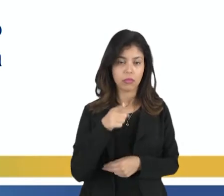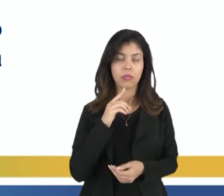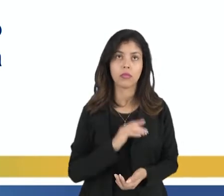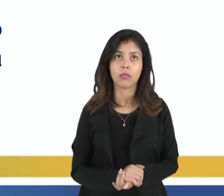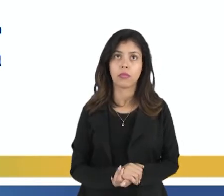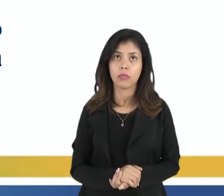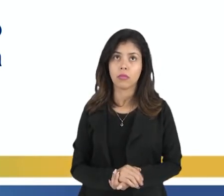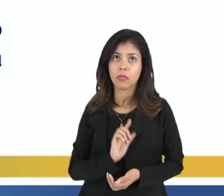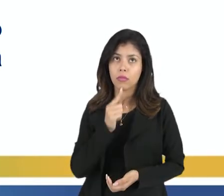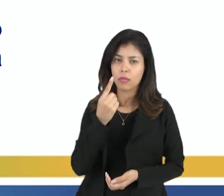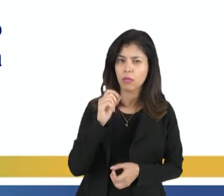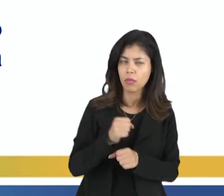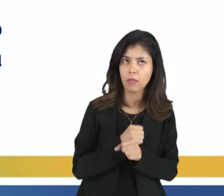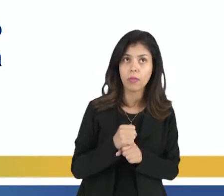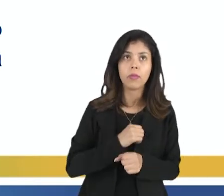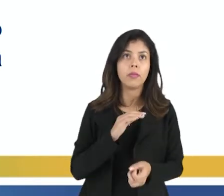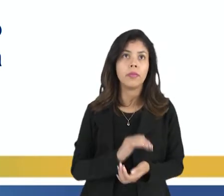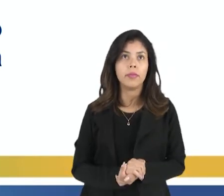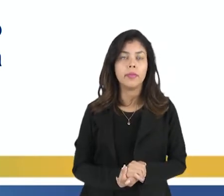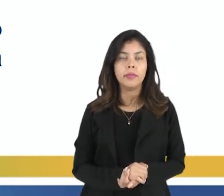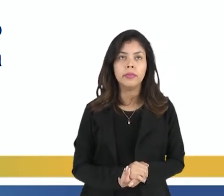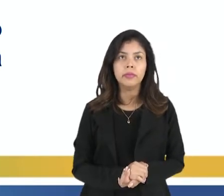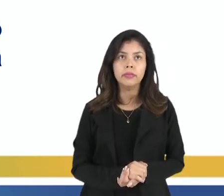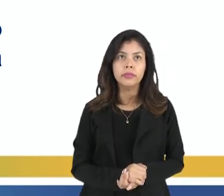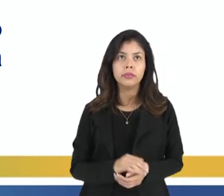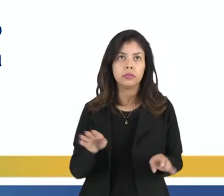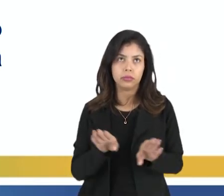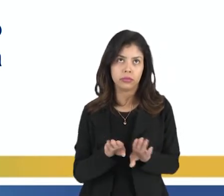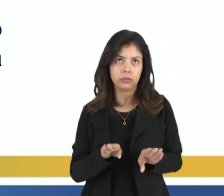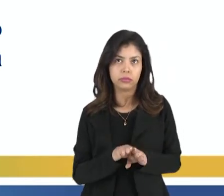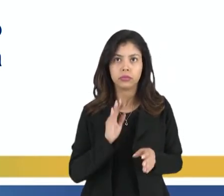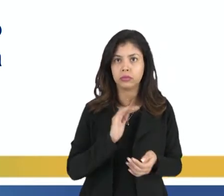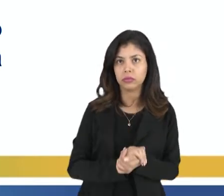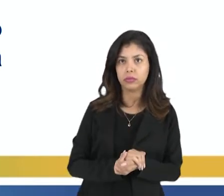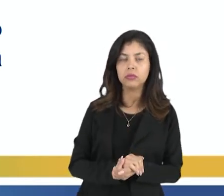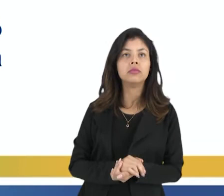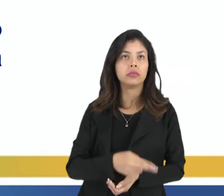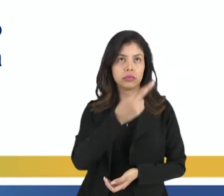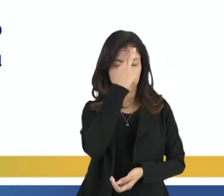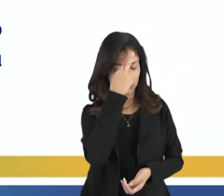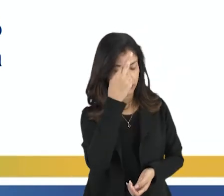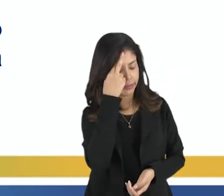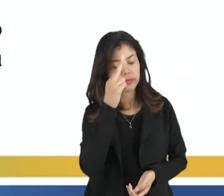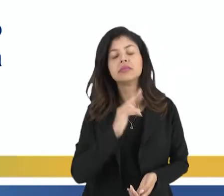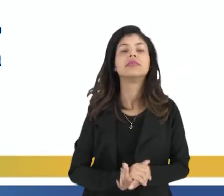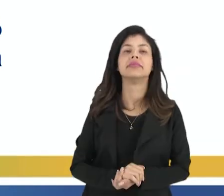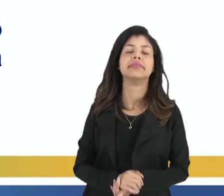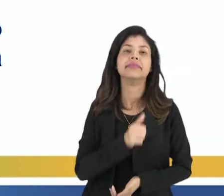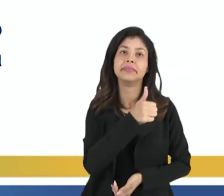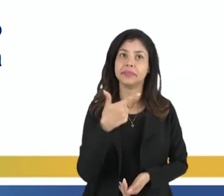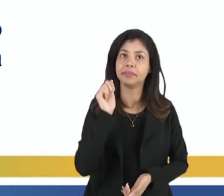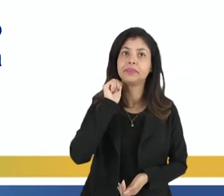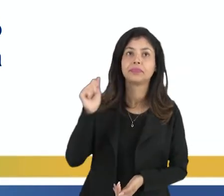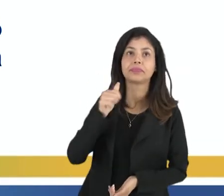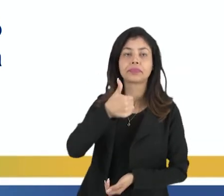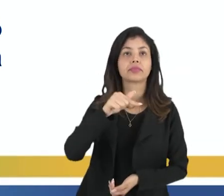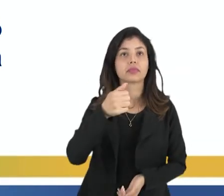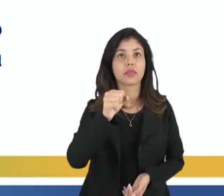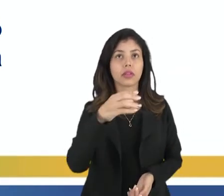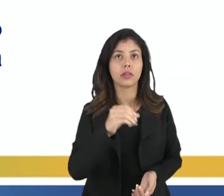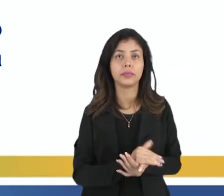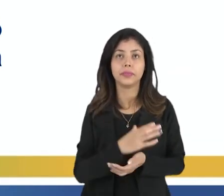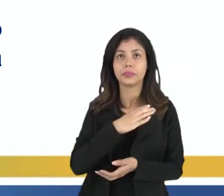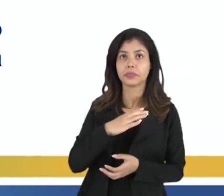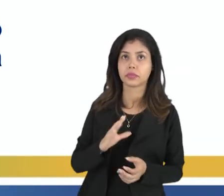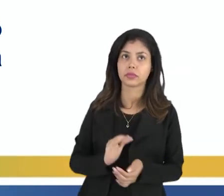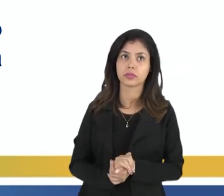e condenados aí em prazo de 1 ano. A gente tem questões aí históricas, né? Em 12 de agosto de 1798, a